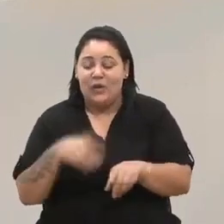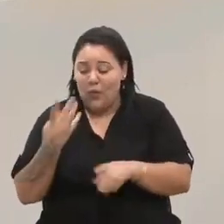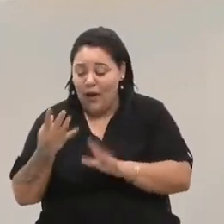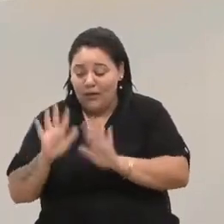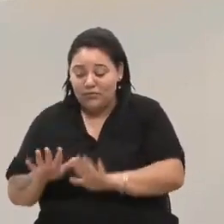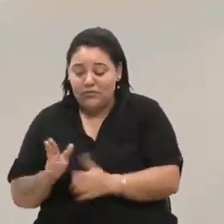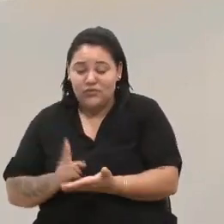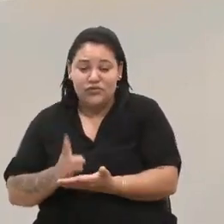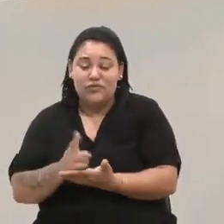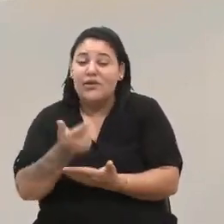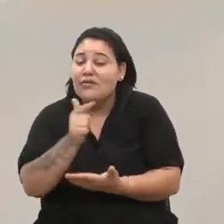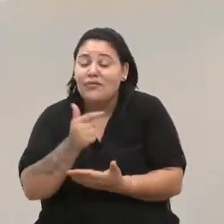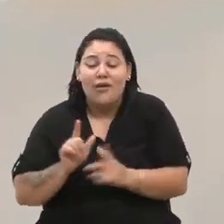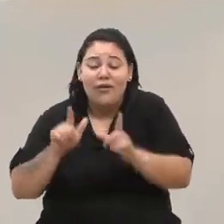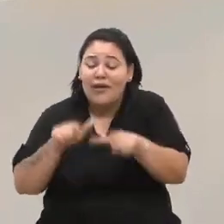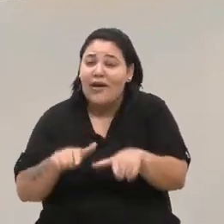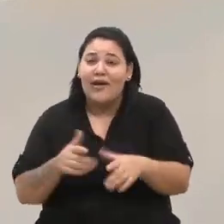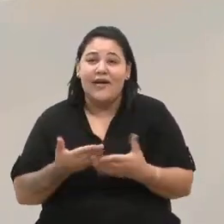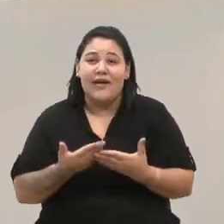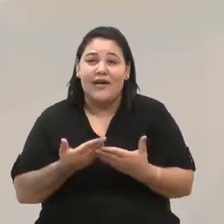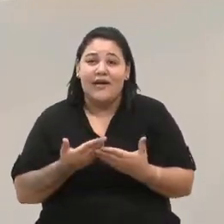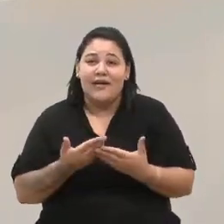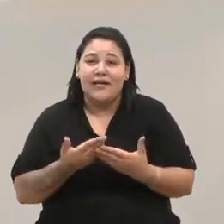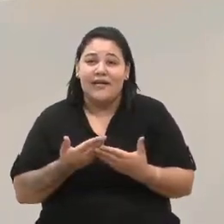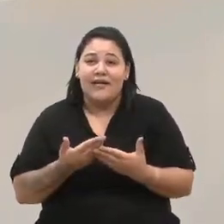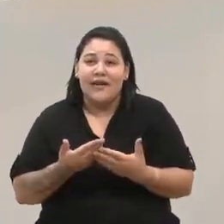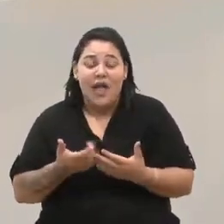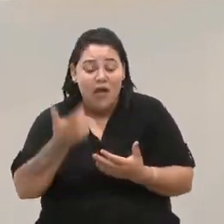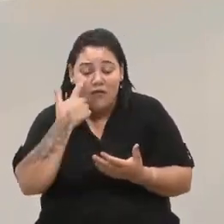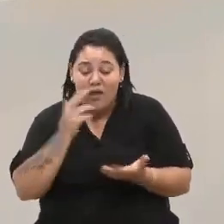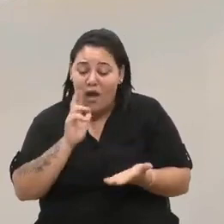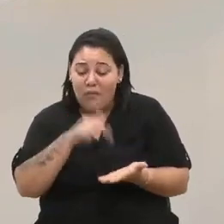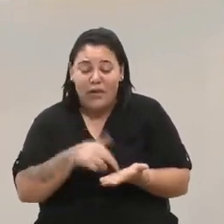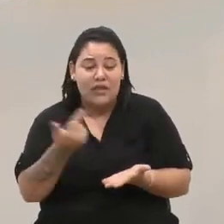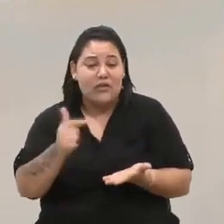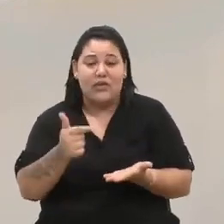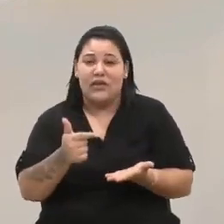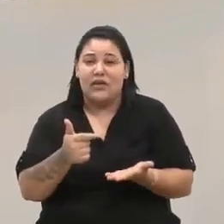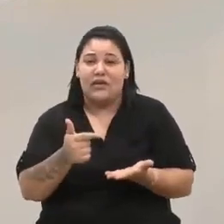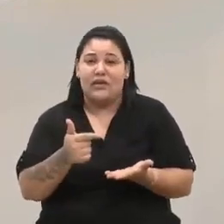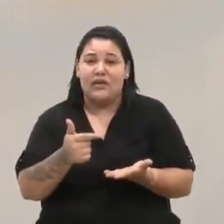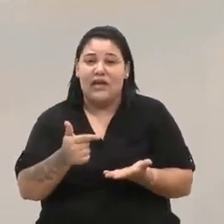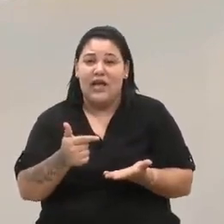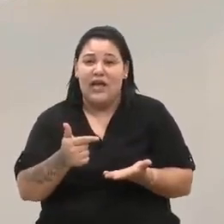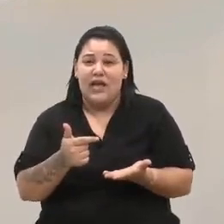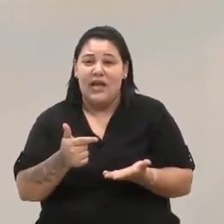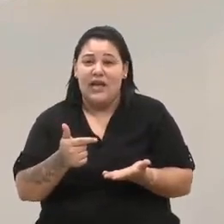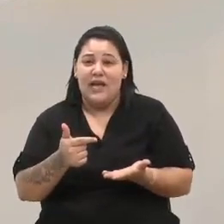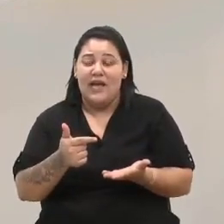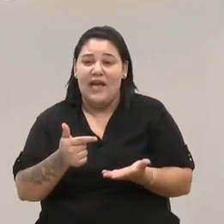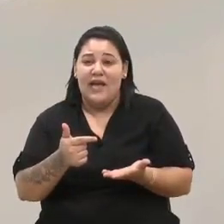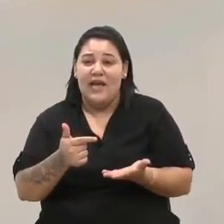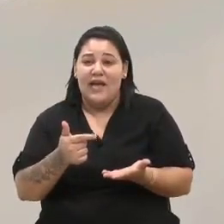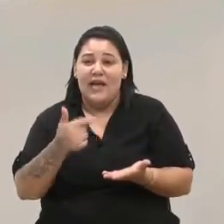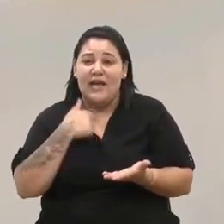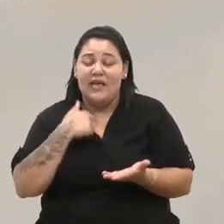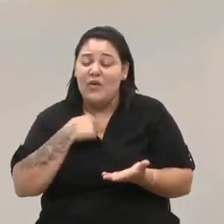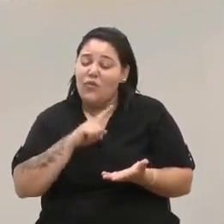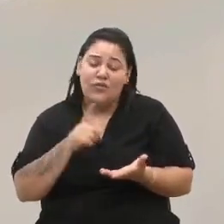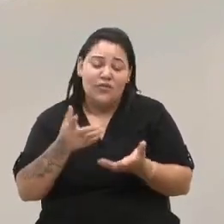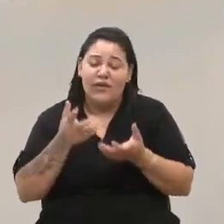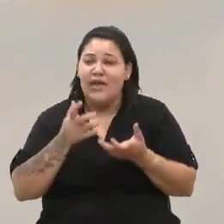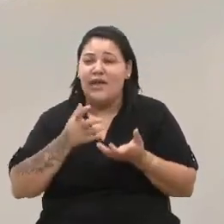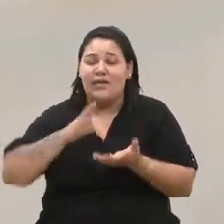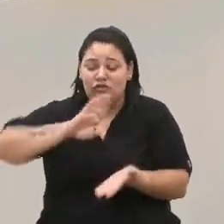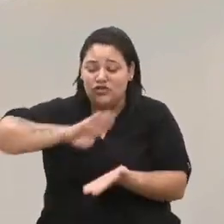tem lugar de colocar. Eu fui lá e vi que realmente não tem. E seria egoísmo meu se eu pedisse para tirarem de um